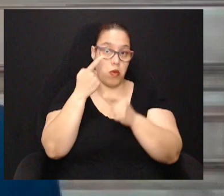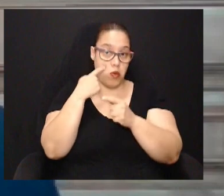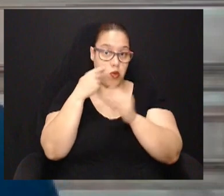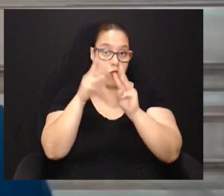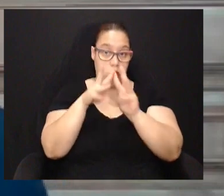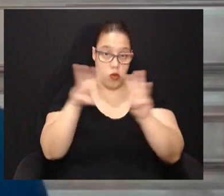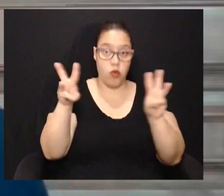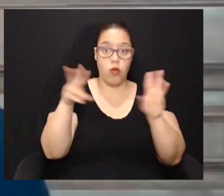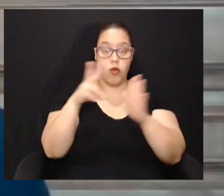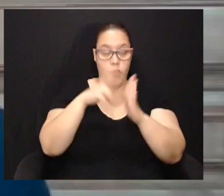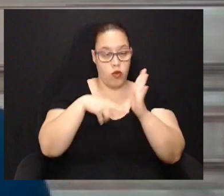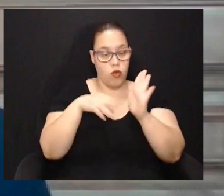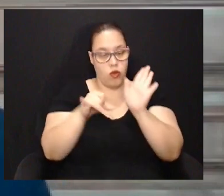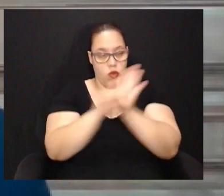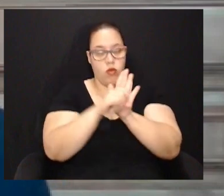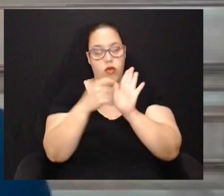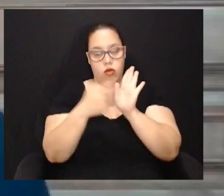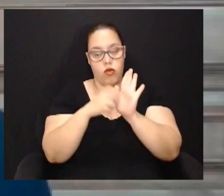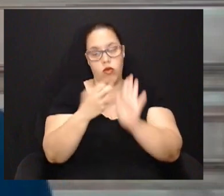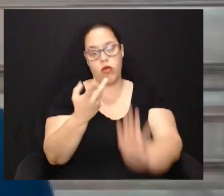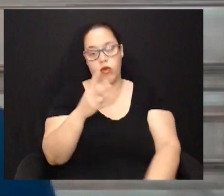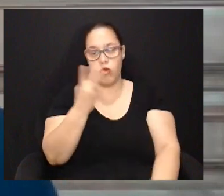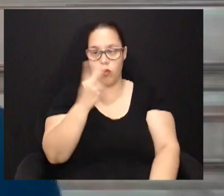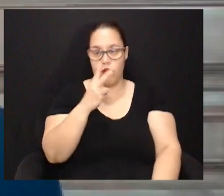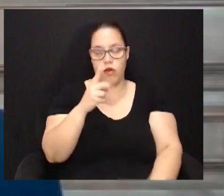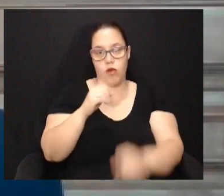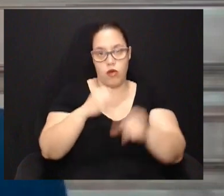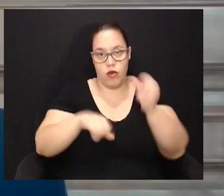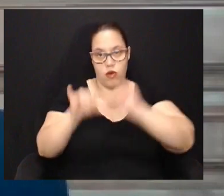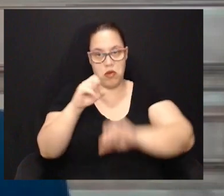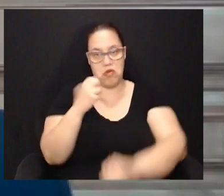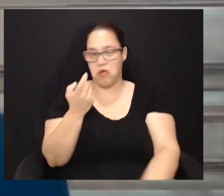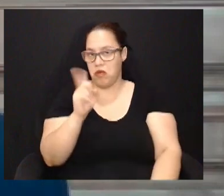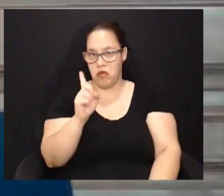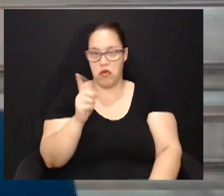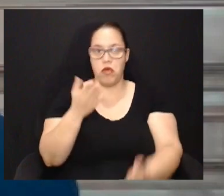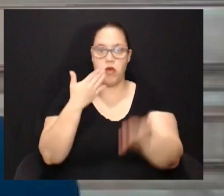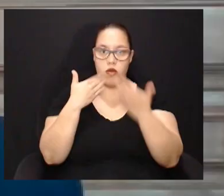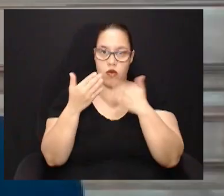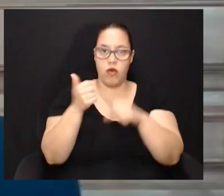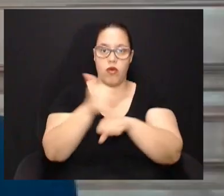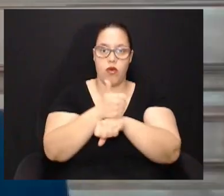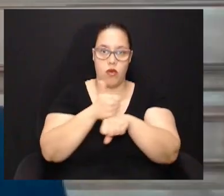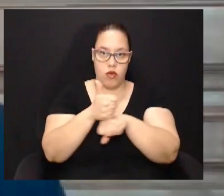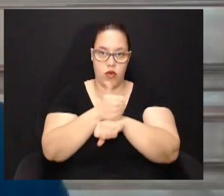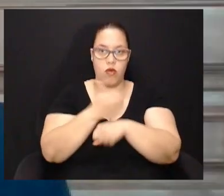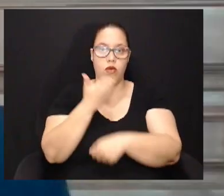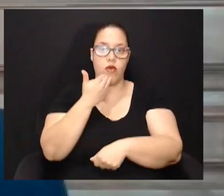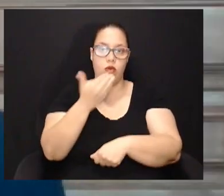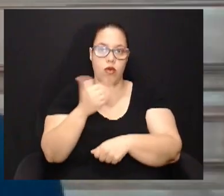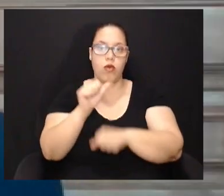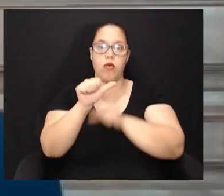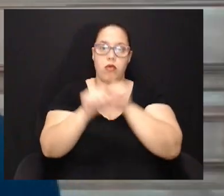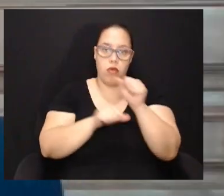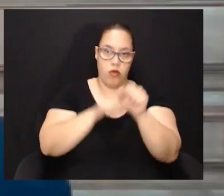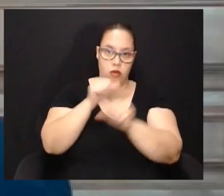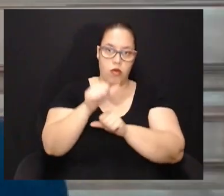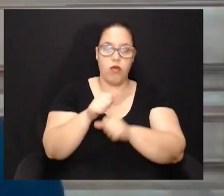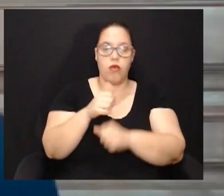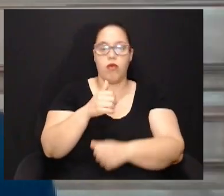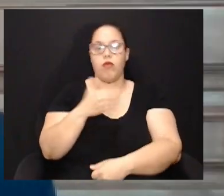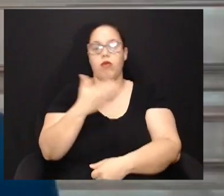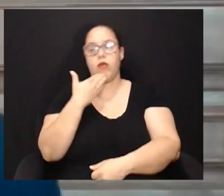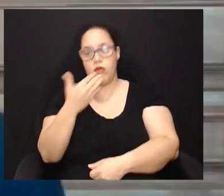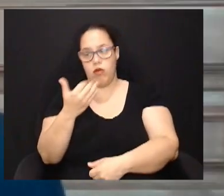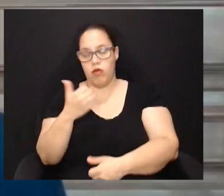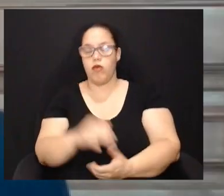da Anvisa, pode olhar a rotulagem do produto e identificar se tem alguma dessas duas substâncias ou não e fazer ali uma conversa com o profissional, solicitar uma mudança,